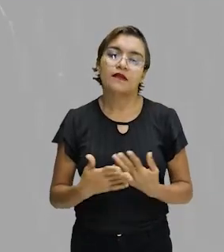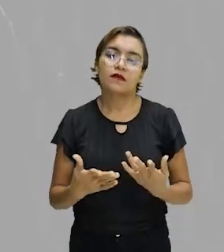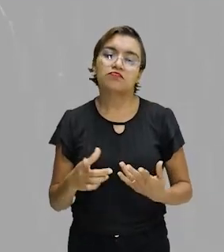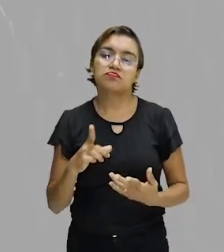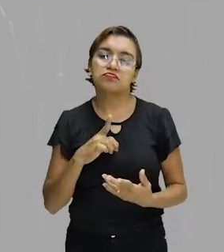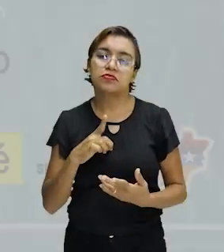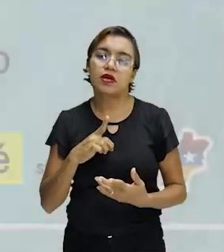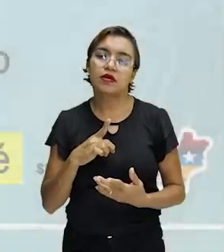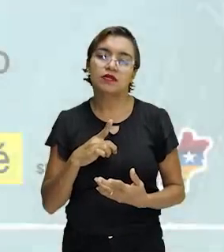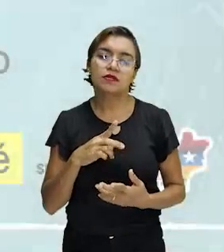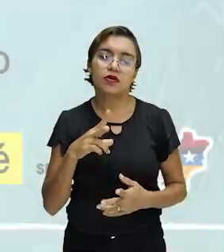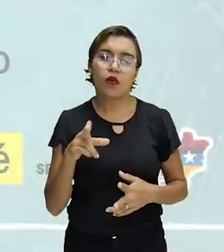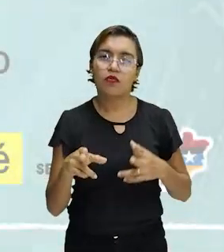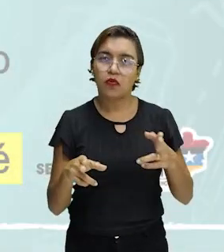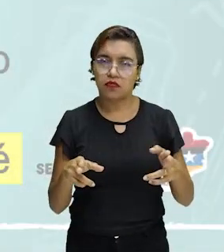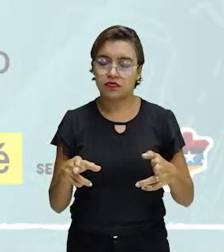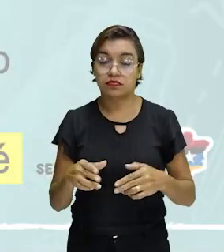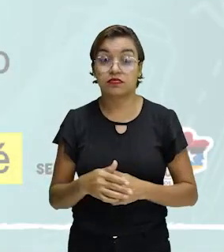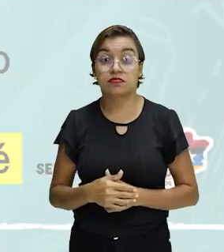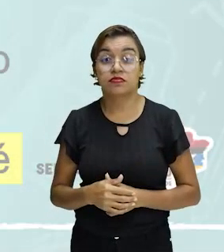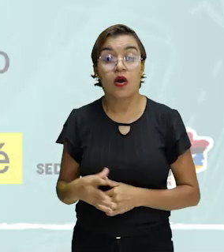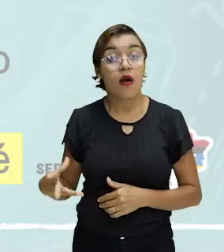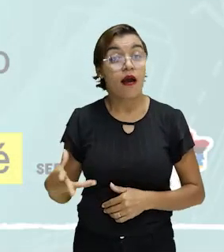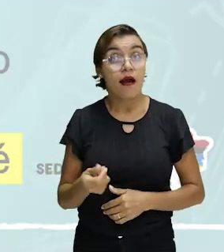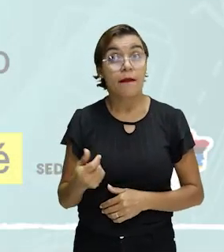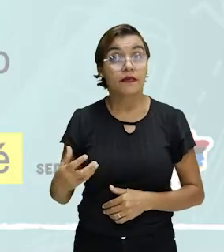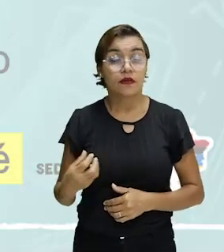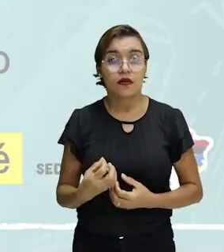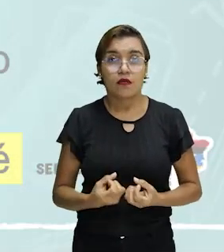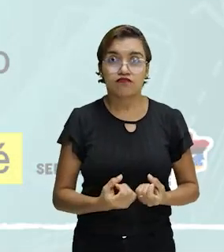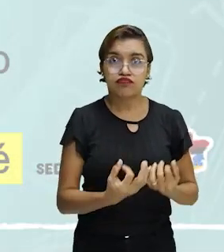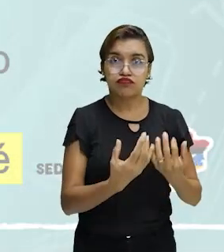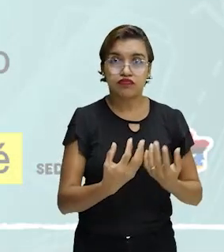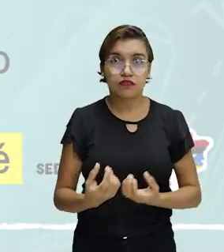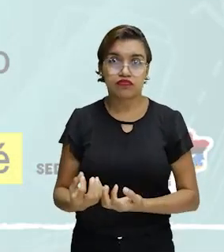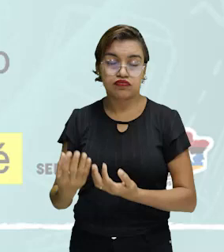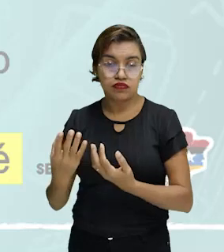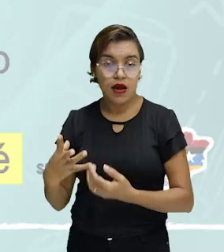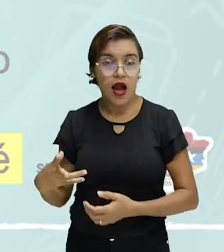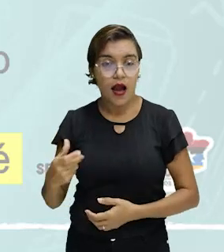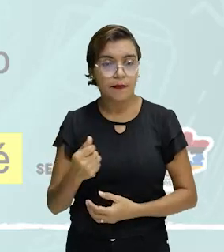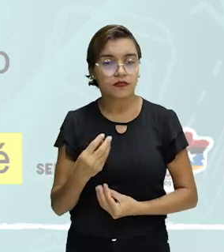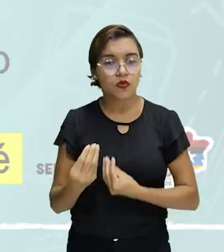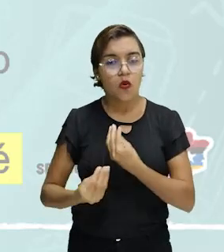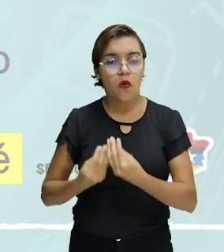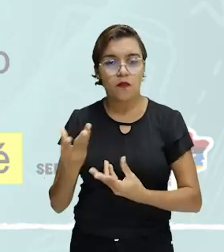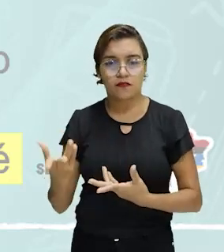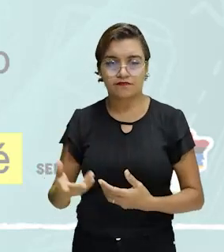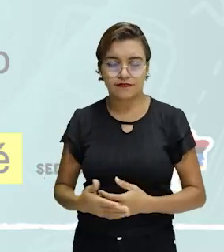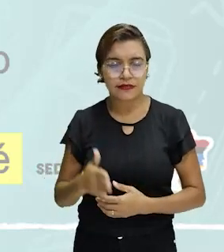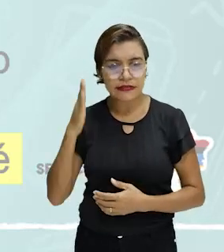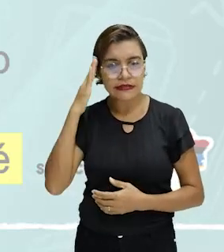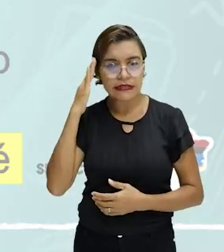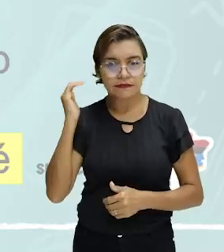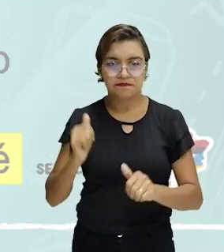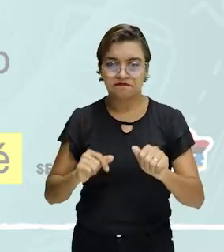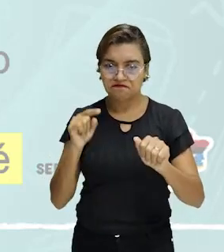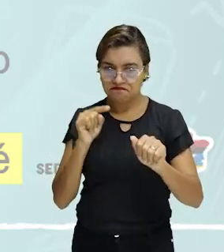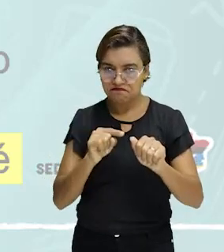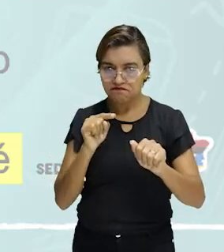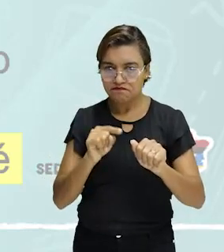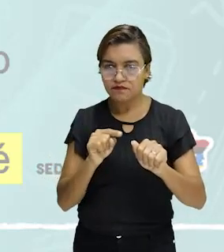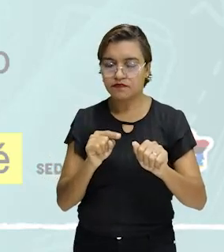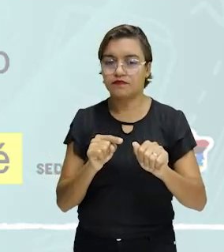condições iguais. A rapidez da combustão da lenha será, então vamos entender aqui, letra